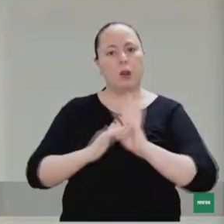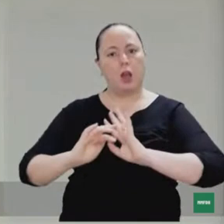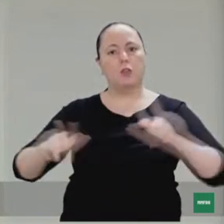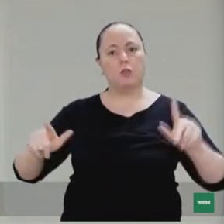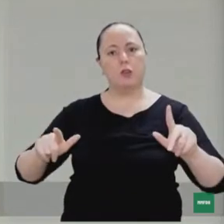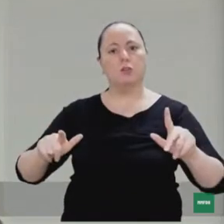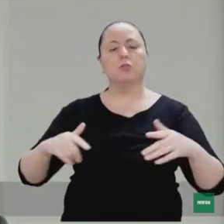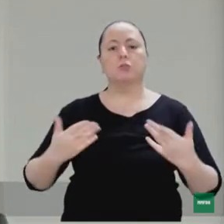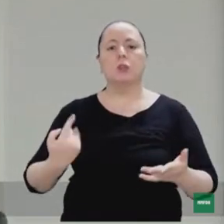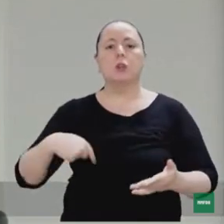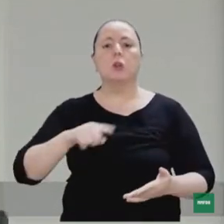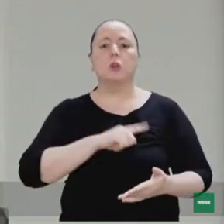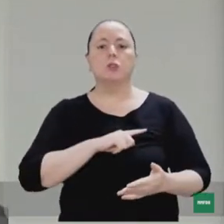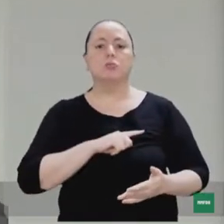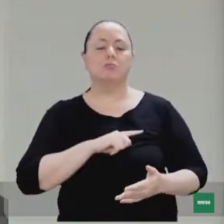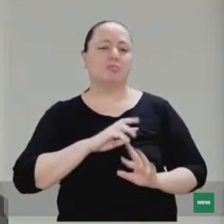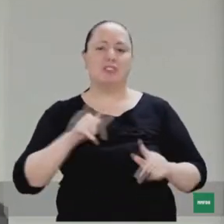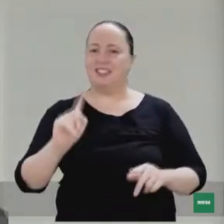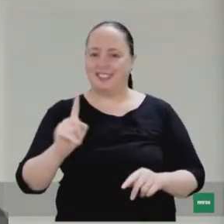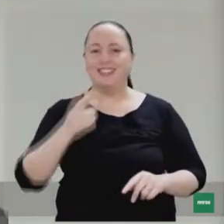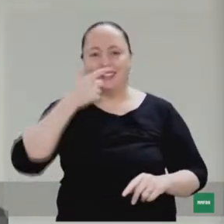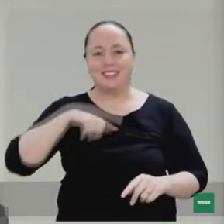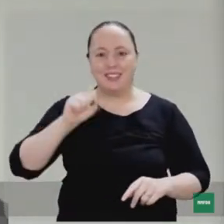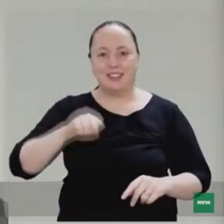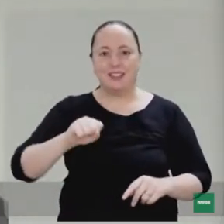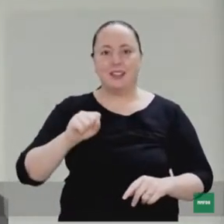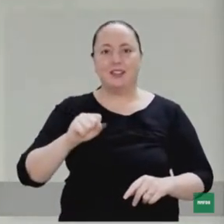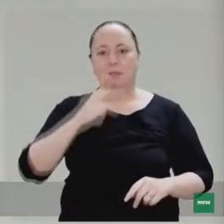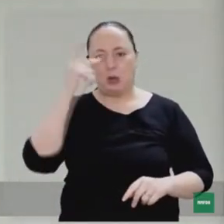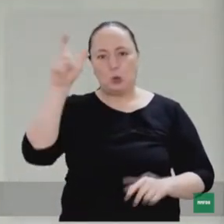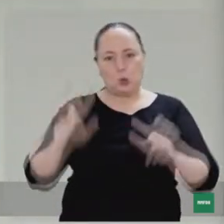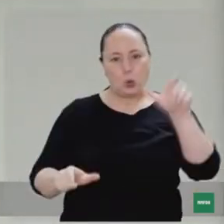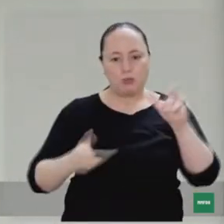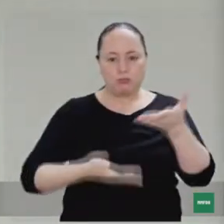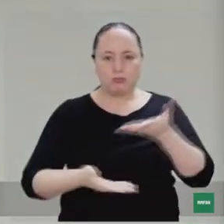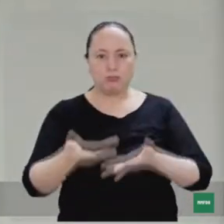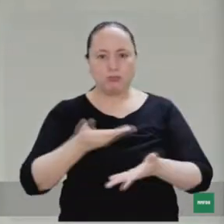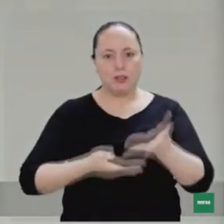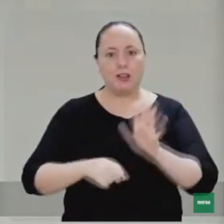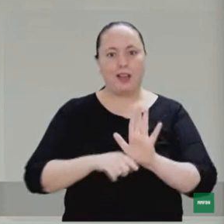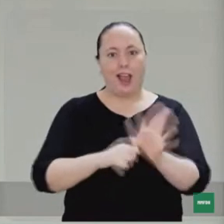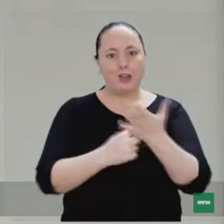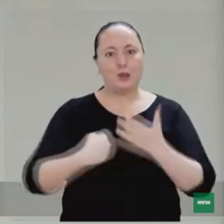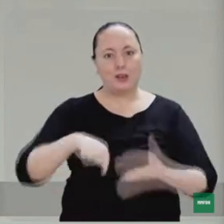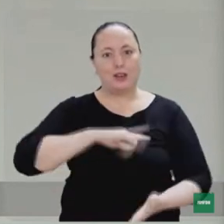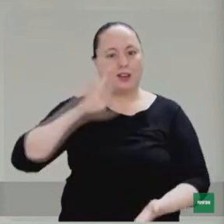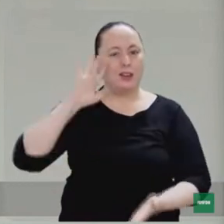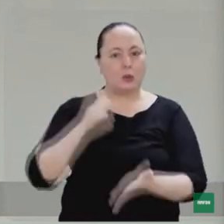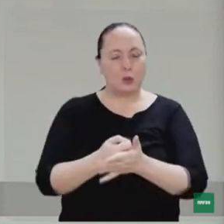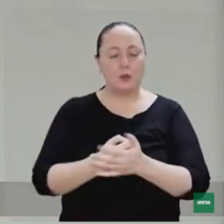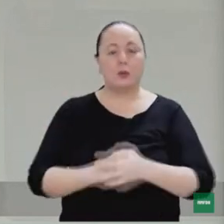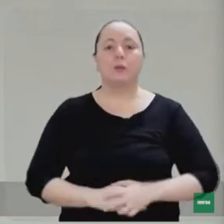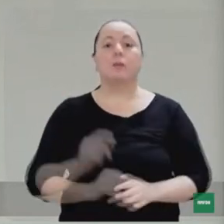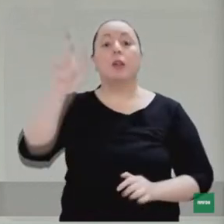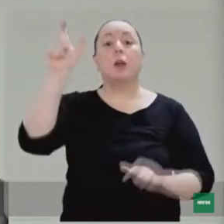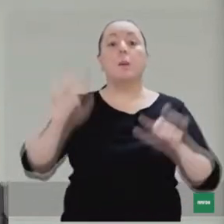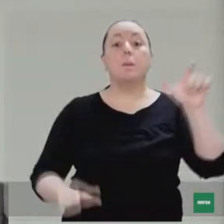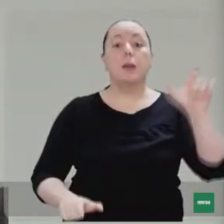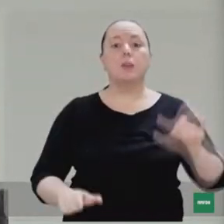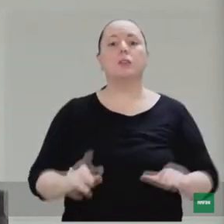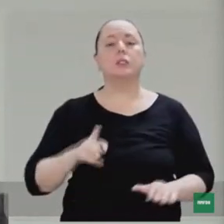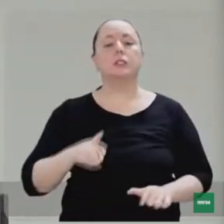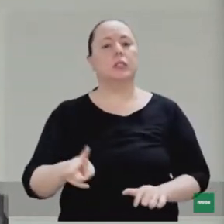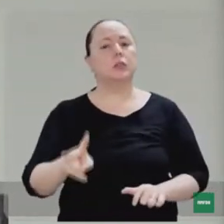propósito faz toda a diferença em grandes crises. Nosso caso não foi diferente. Ser gente, servindo gente, nos orientou e ajudou nas tomadas de decisões.